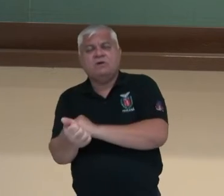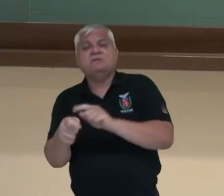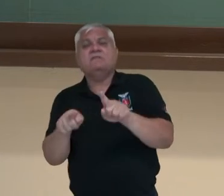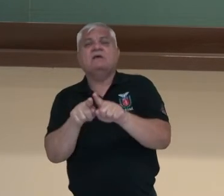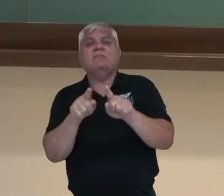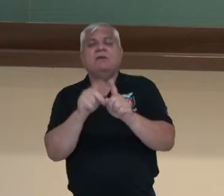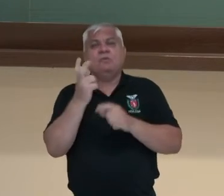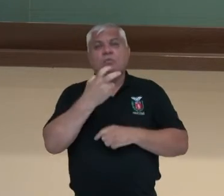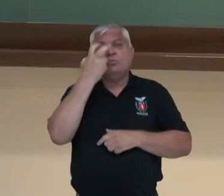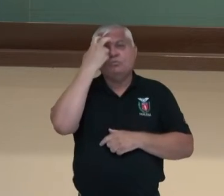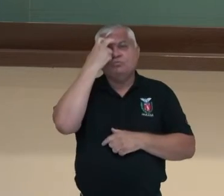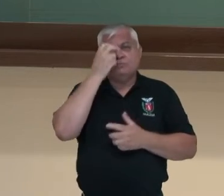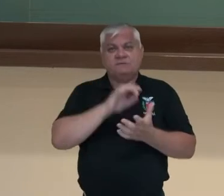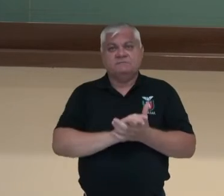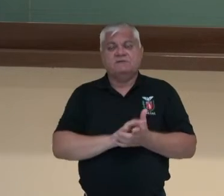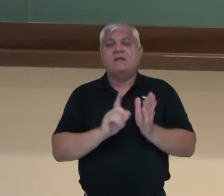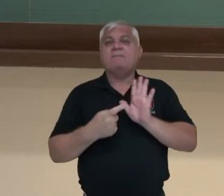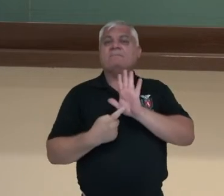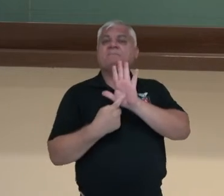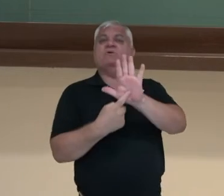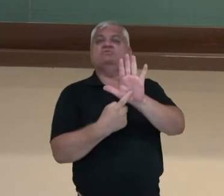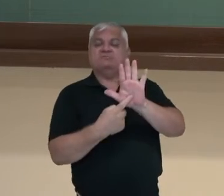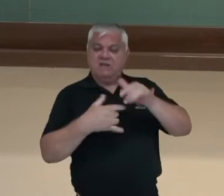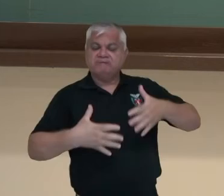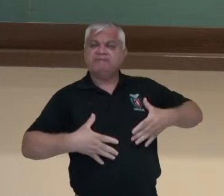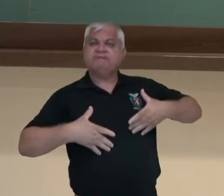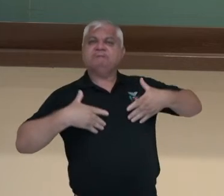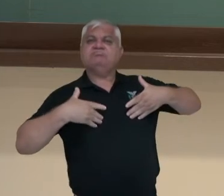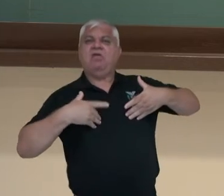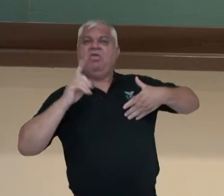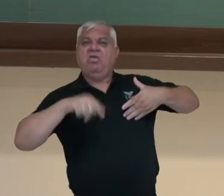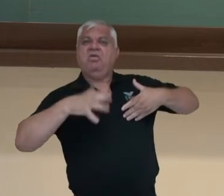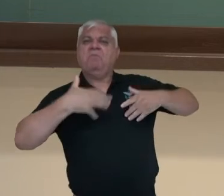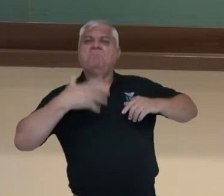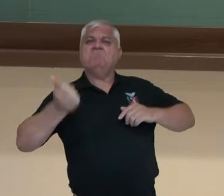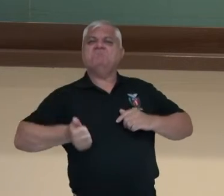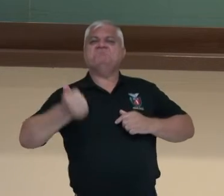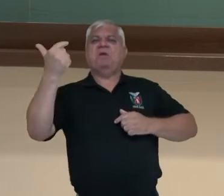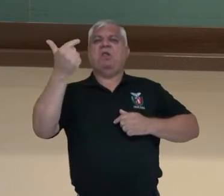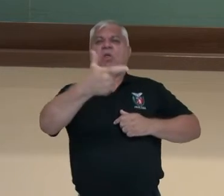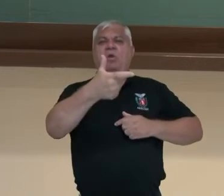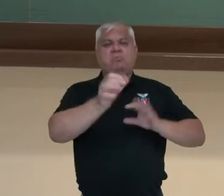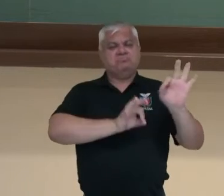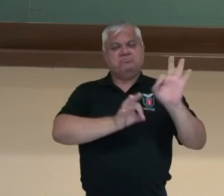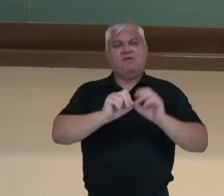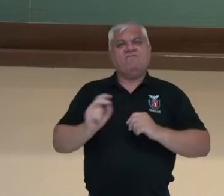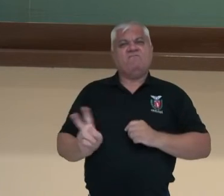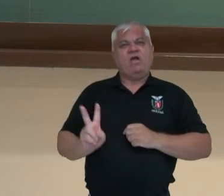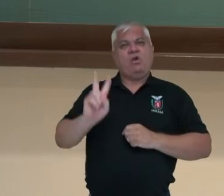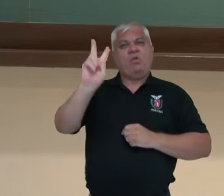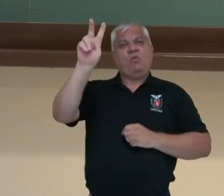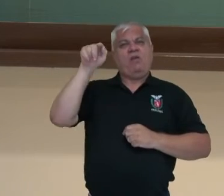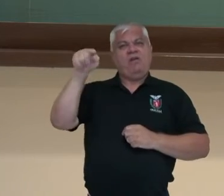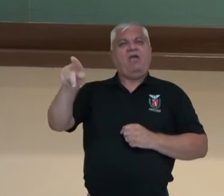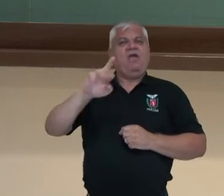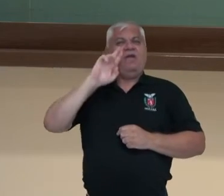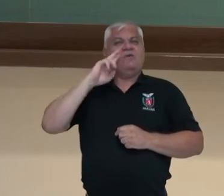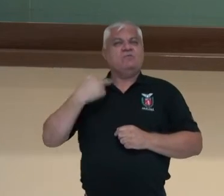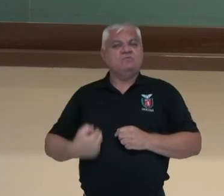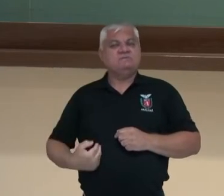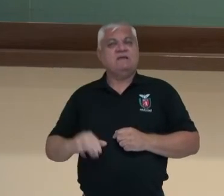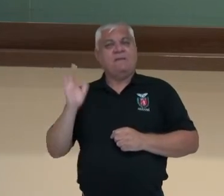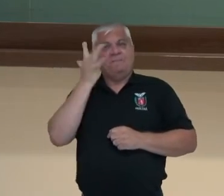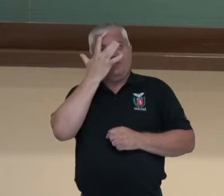cultural? Então, eles queriam mostrar que o esporte era mais valorizado naquele país, né? Para que a